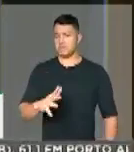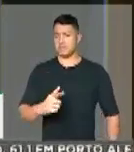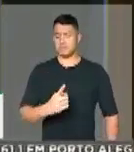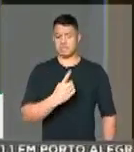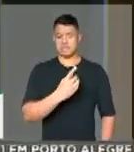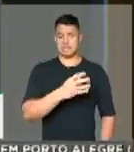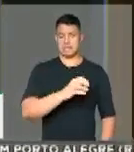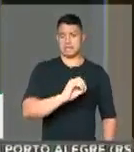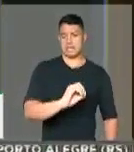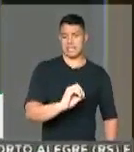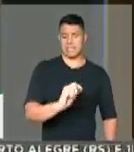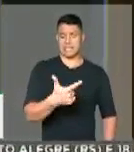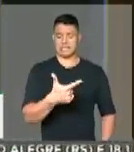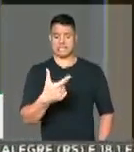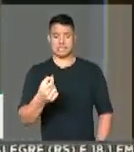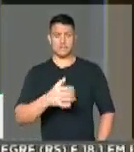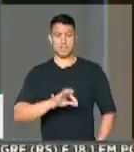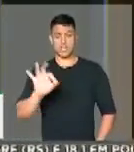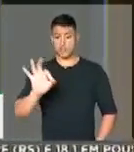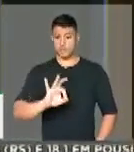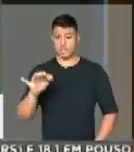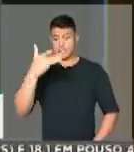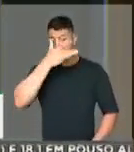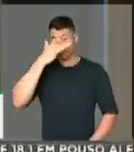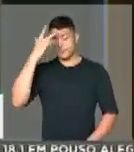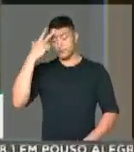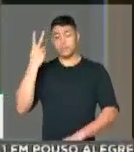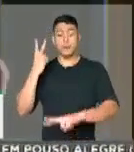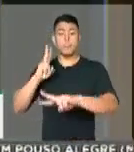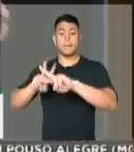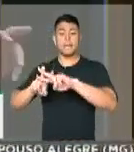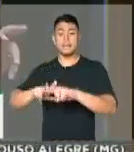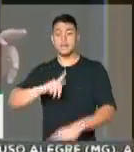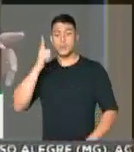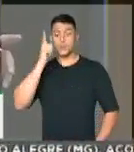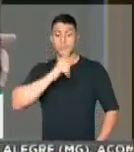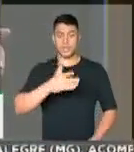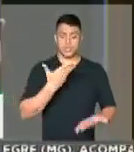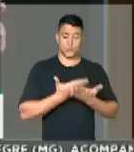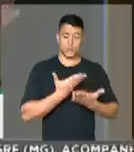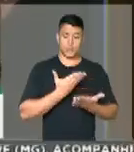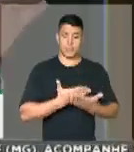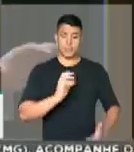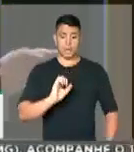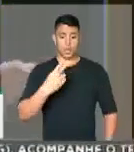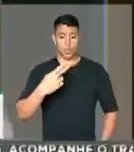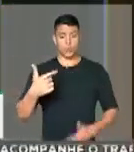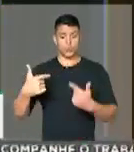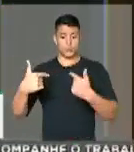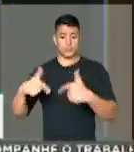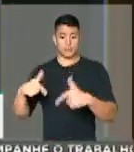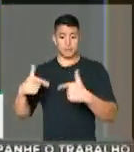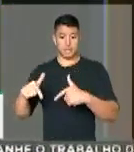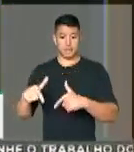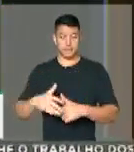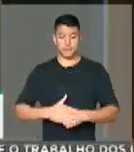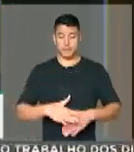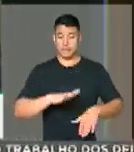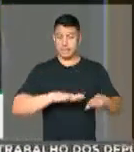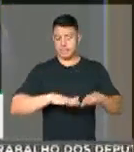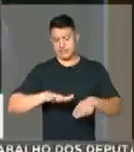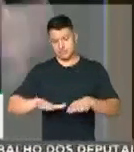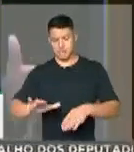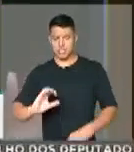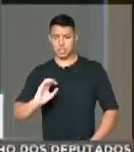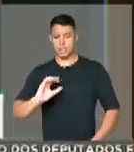10% a 20% das pessoas, dependendo da unidade federativa das